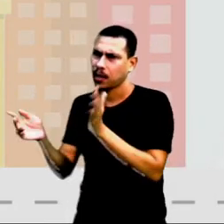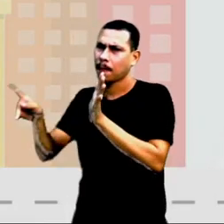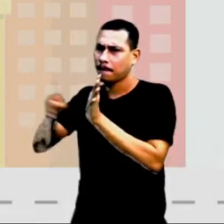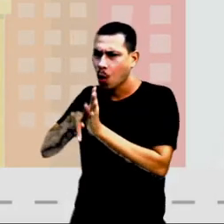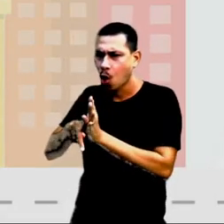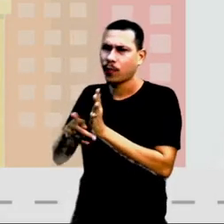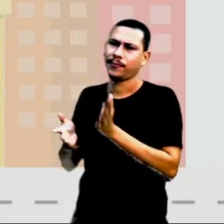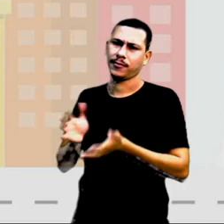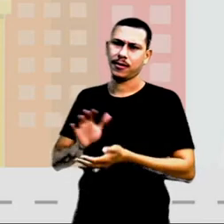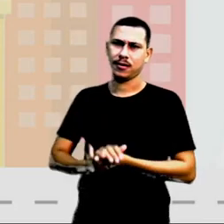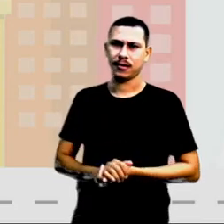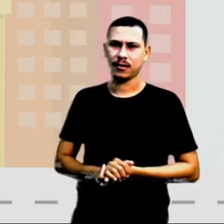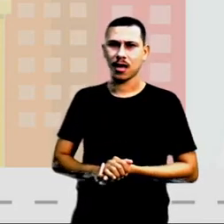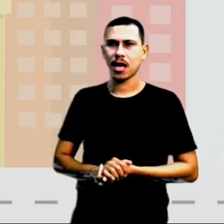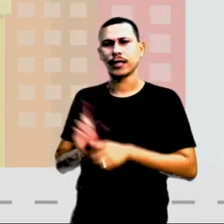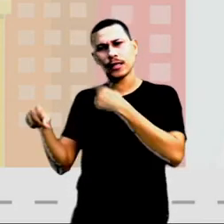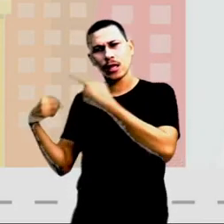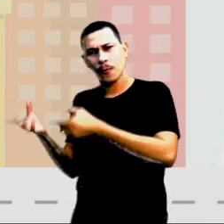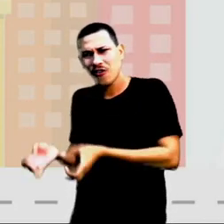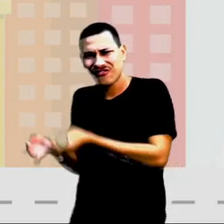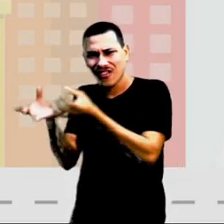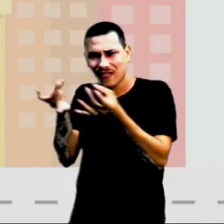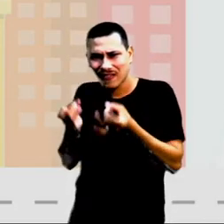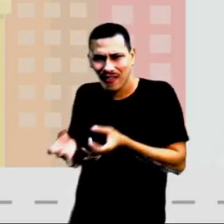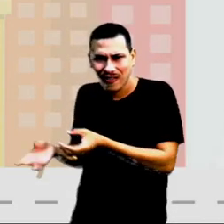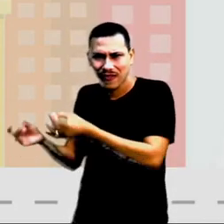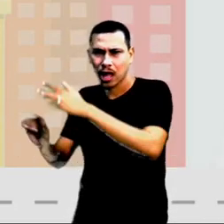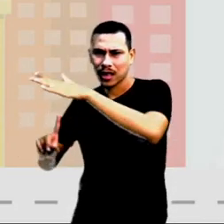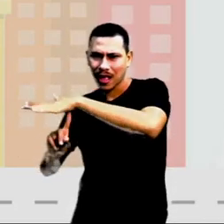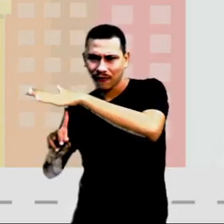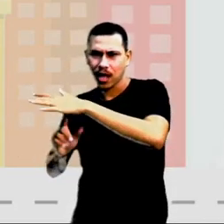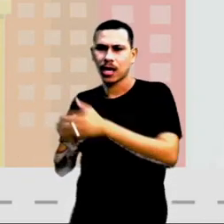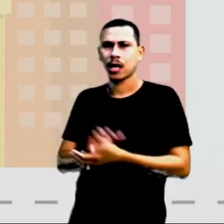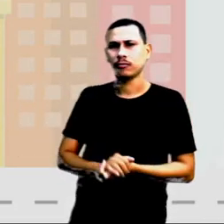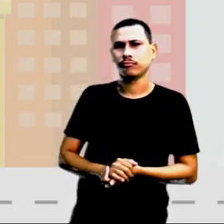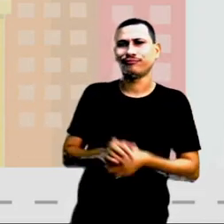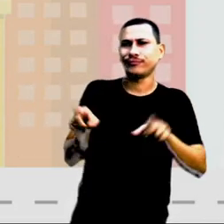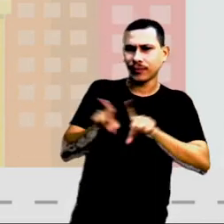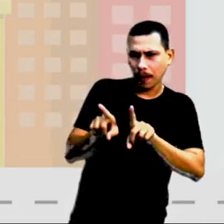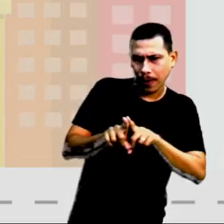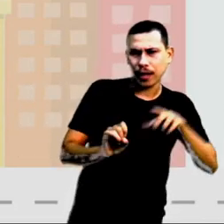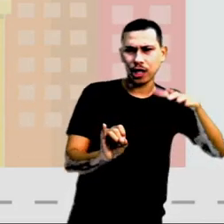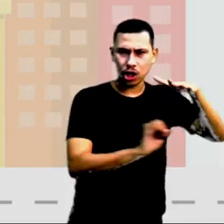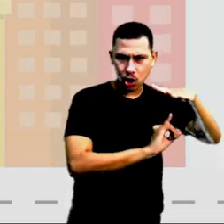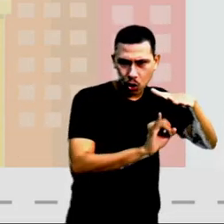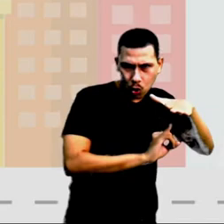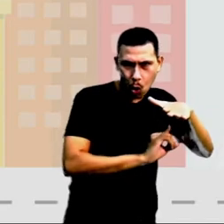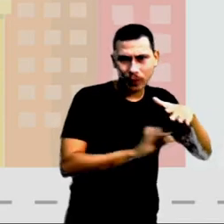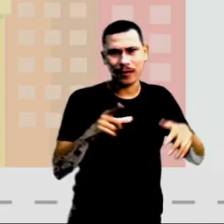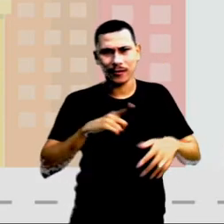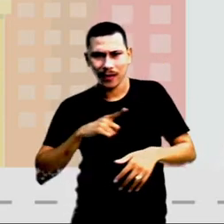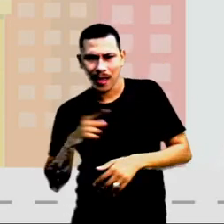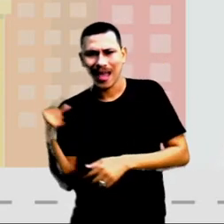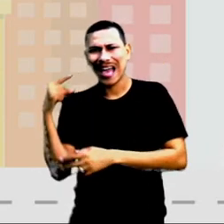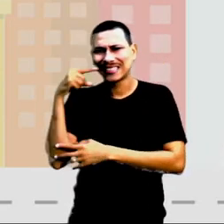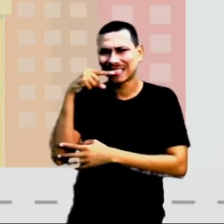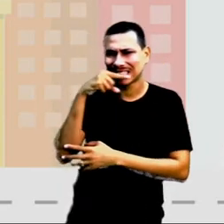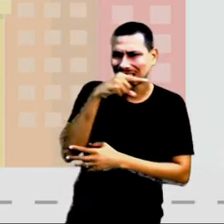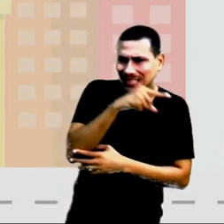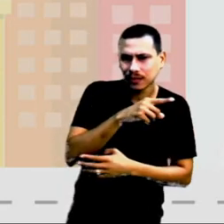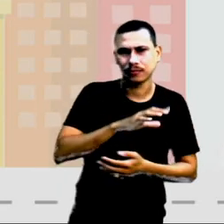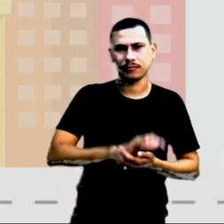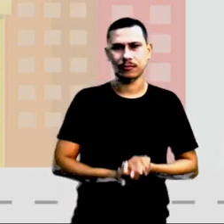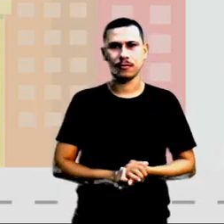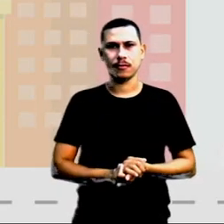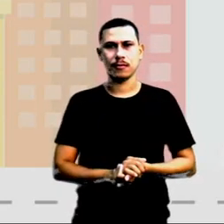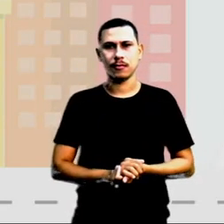plantam, colhem, vêm vender aqui na feira também. Tem indústria como os canaviais, as usinas de cana.